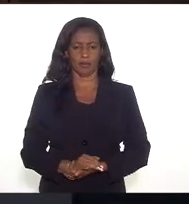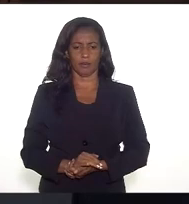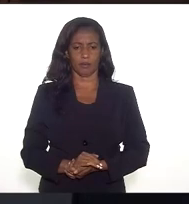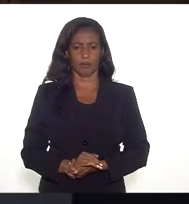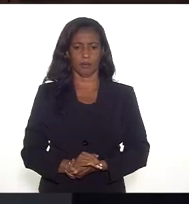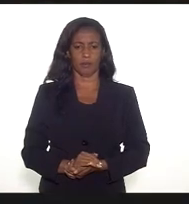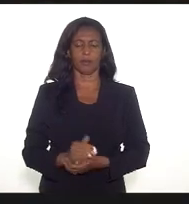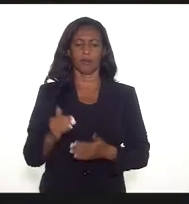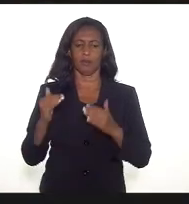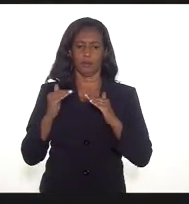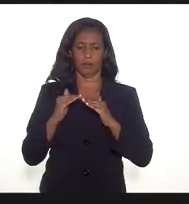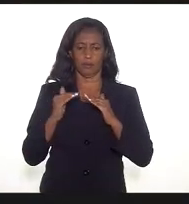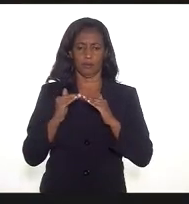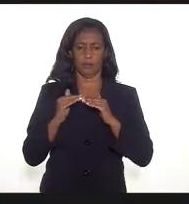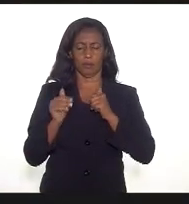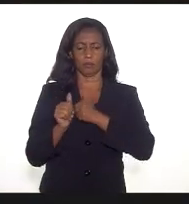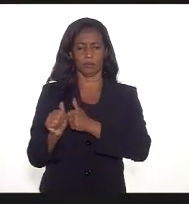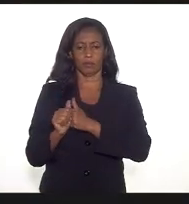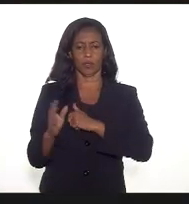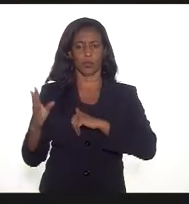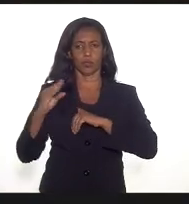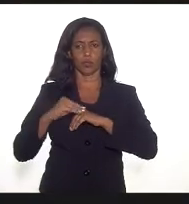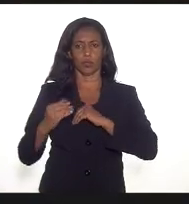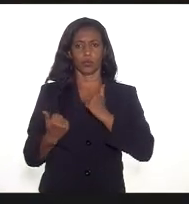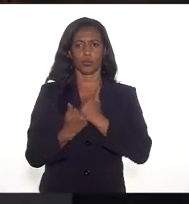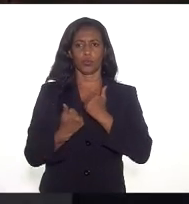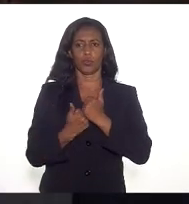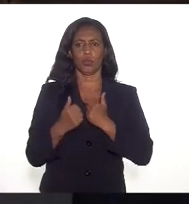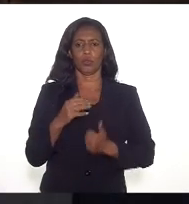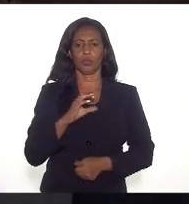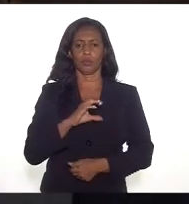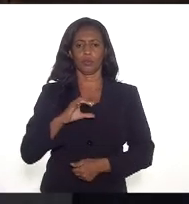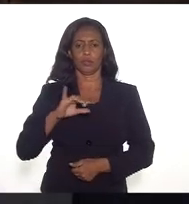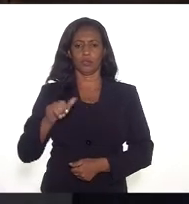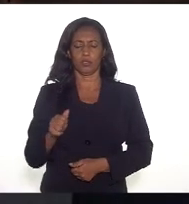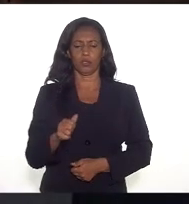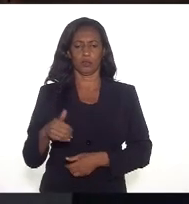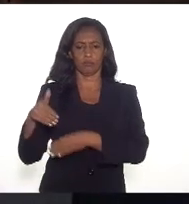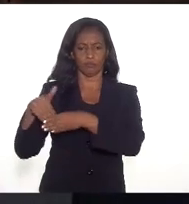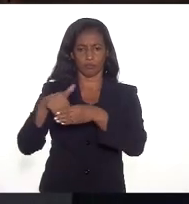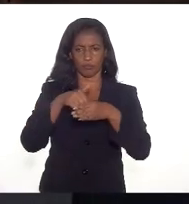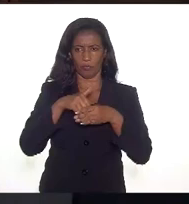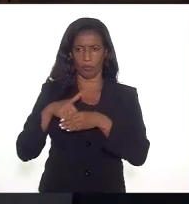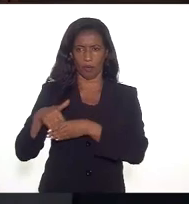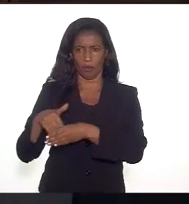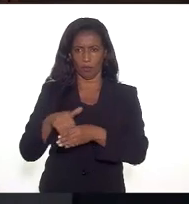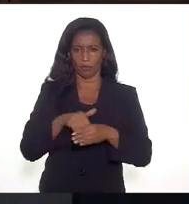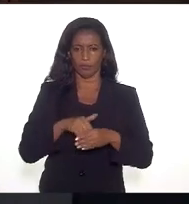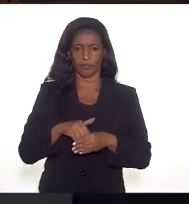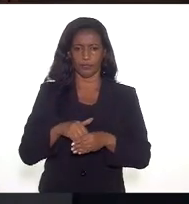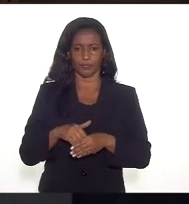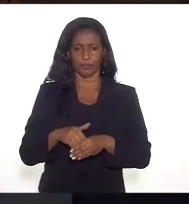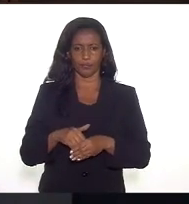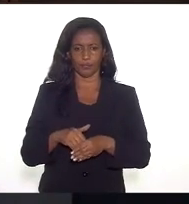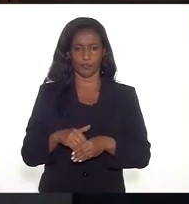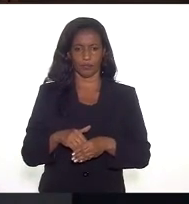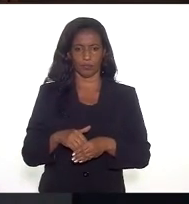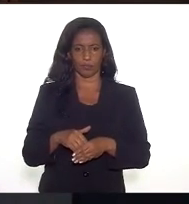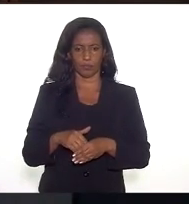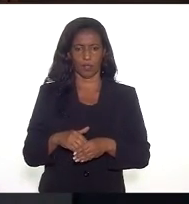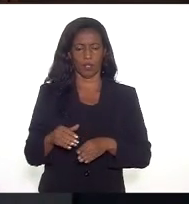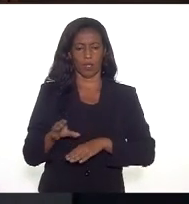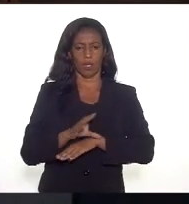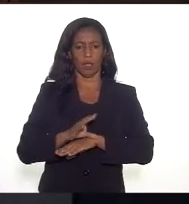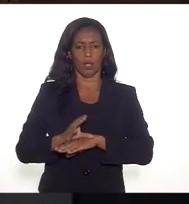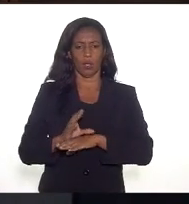Favorável, senhor presidente. Acompanho o substitutivo da CCJ. Os pareceres emitidos em votação substitutivo com forma final da Comissão de Constituição e